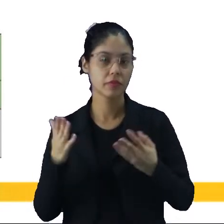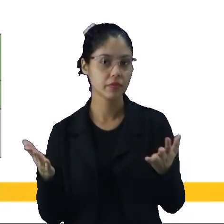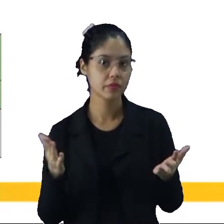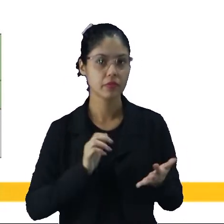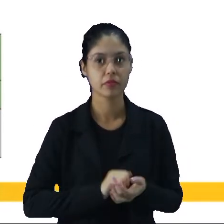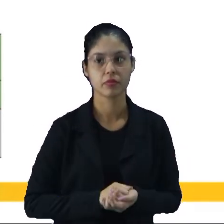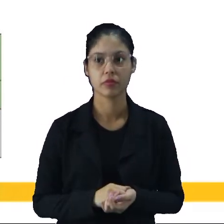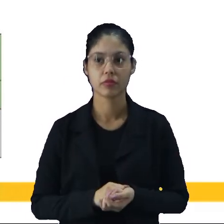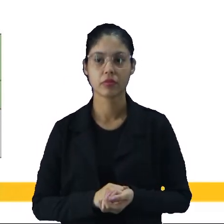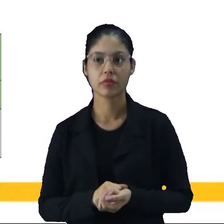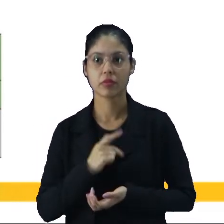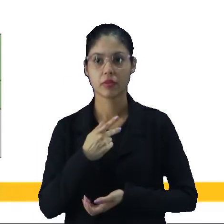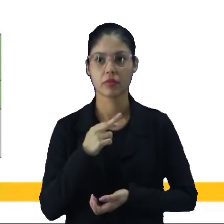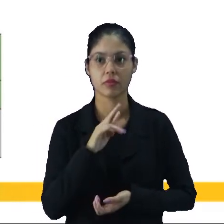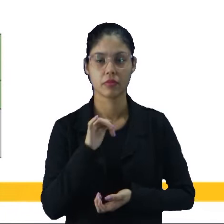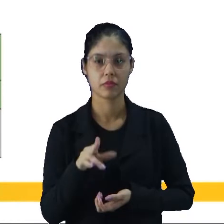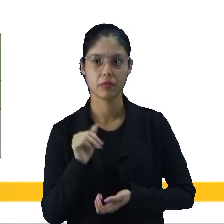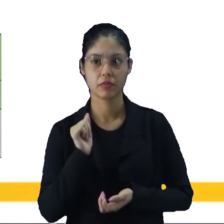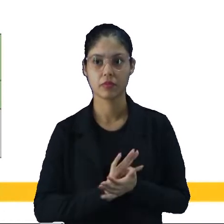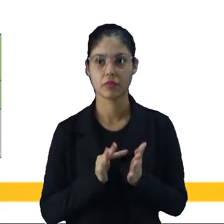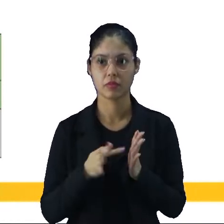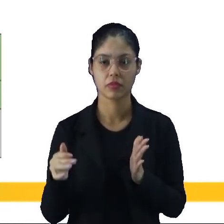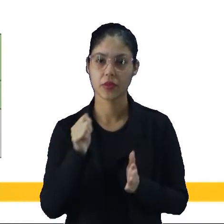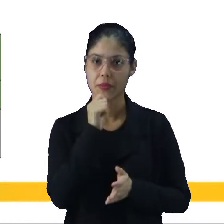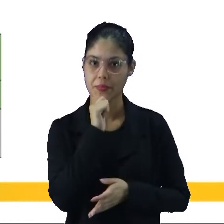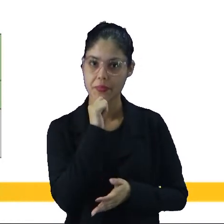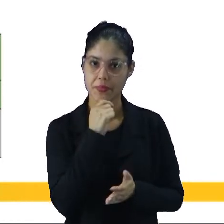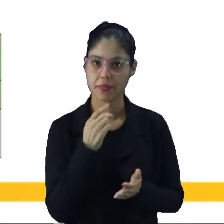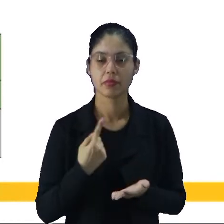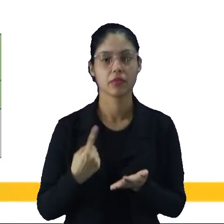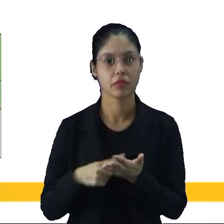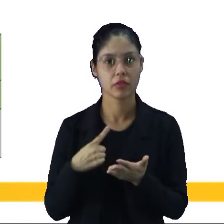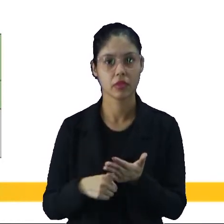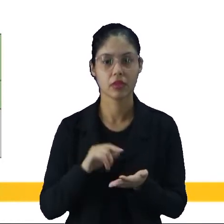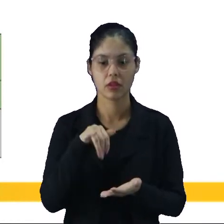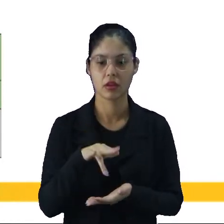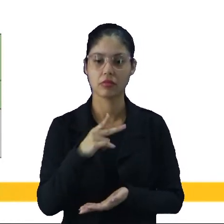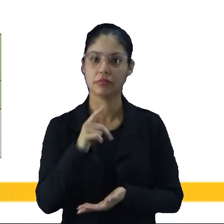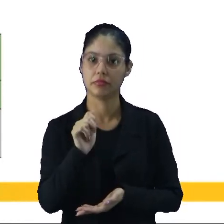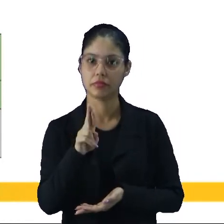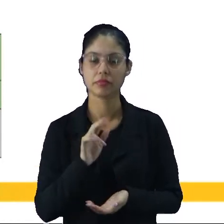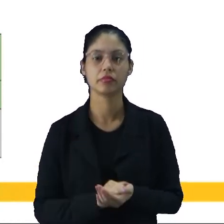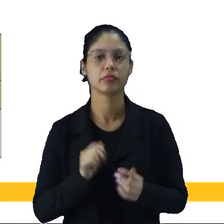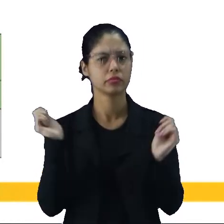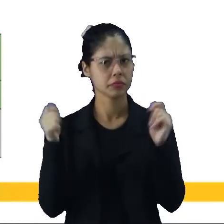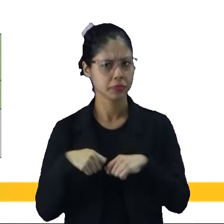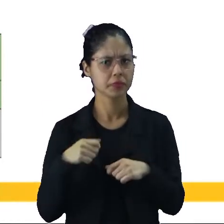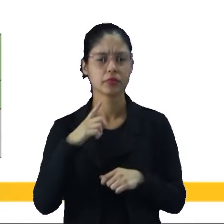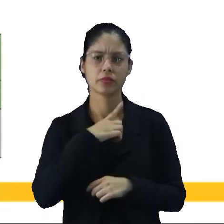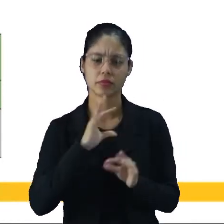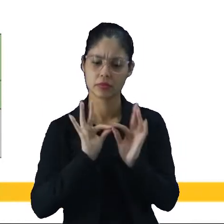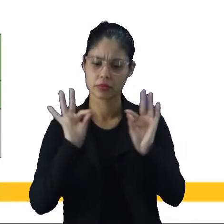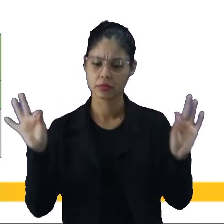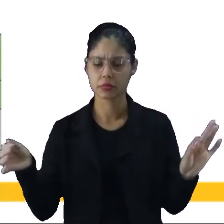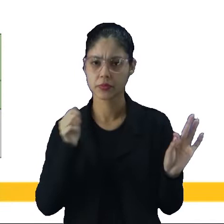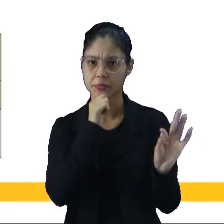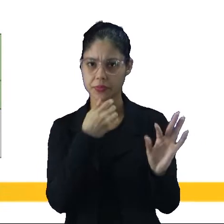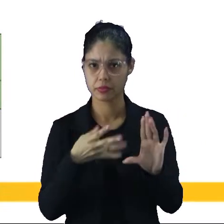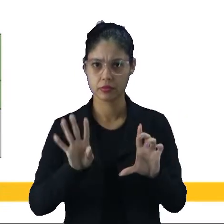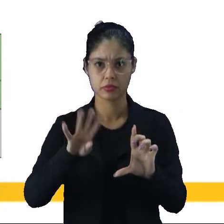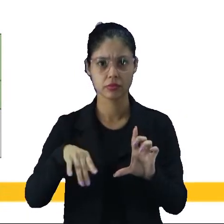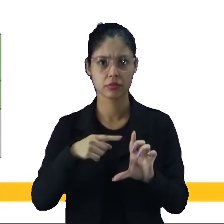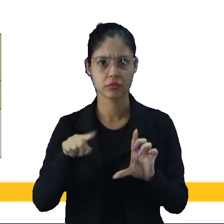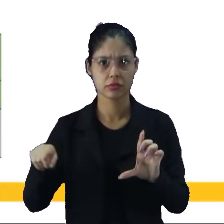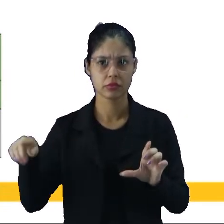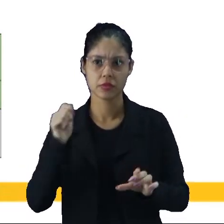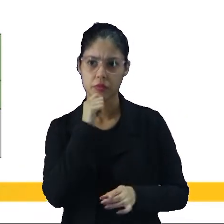Então, paridade. A função seno é considerada uma função ímpar. Por quê, professor? Pois há uma simetria no gráfico em relação à